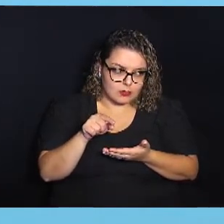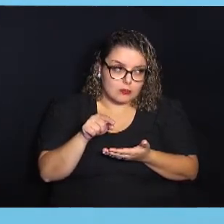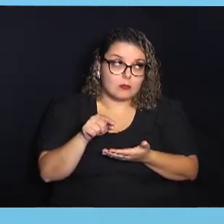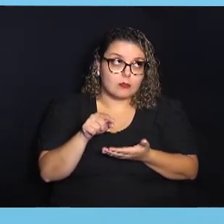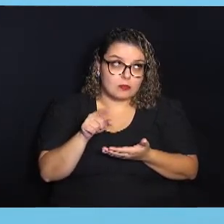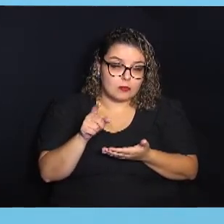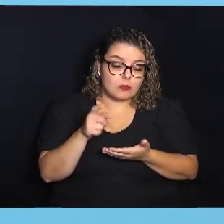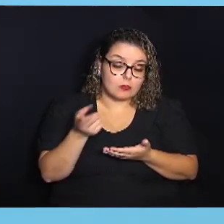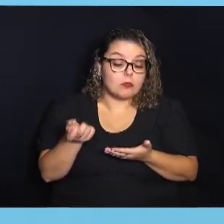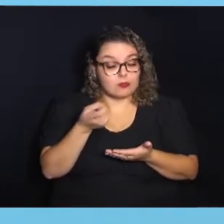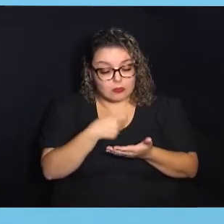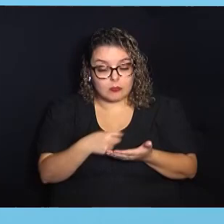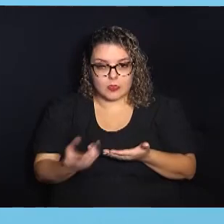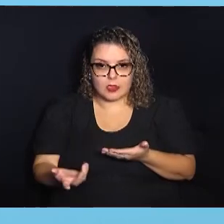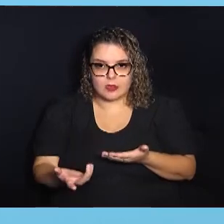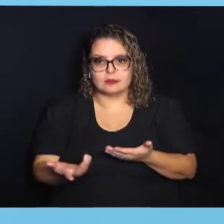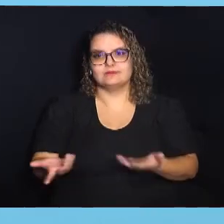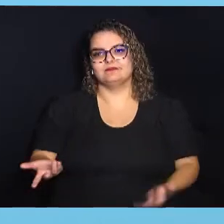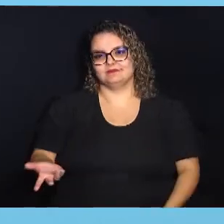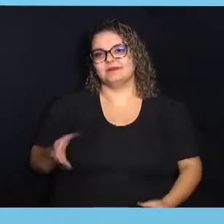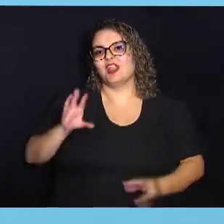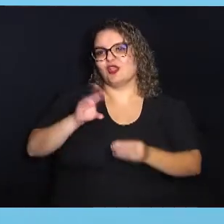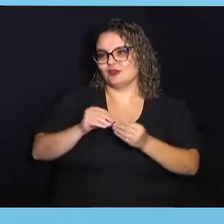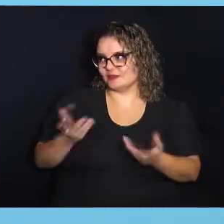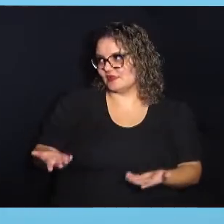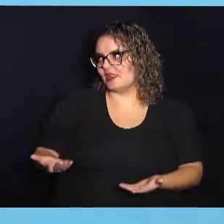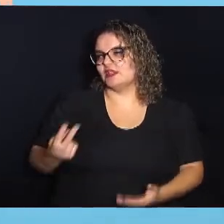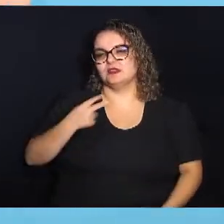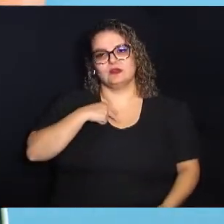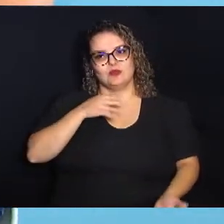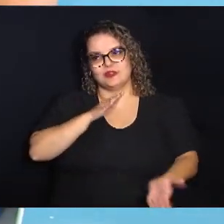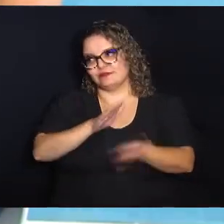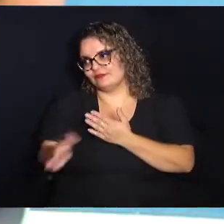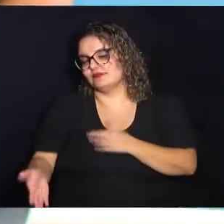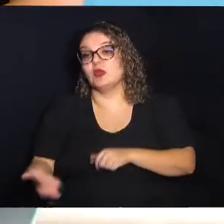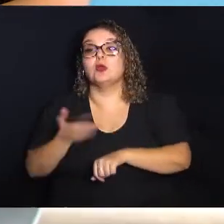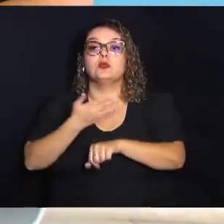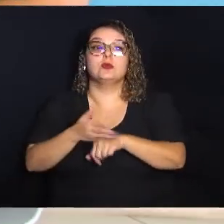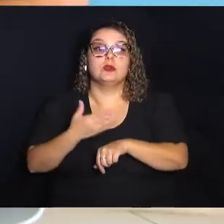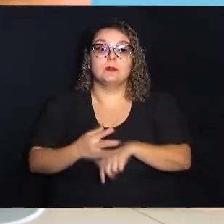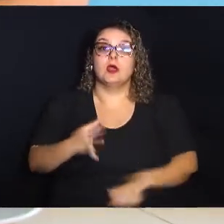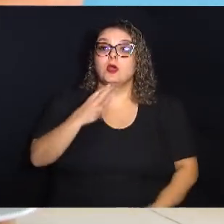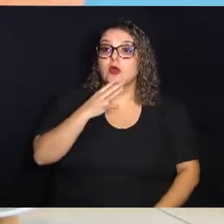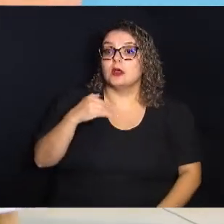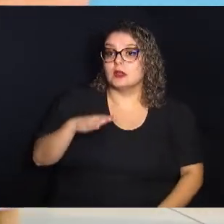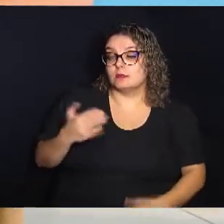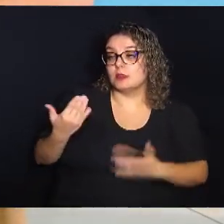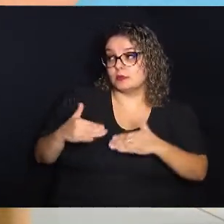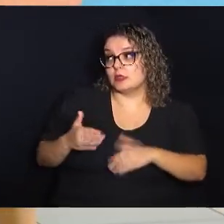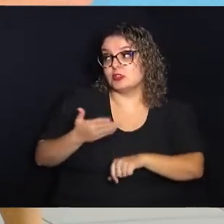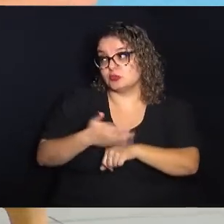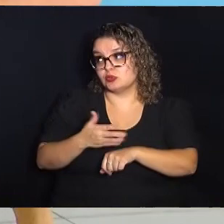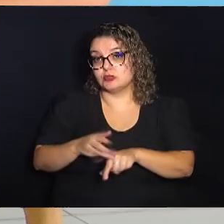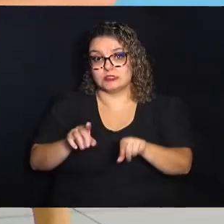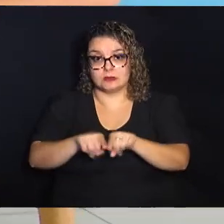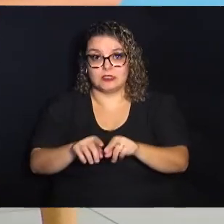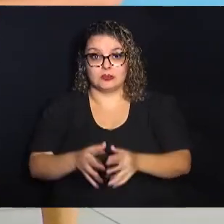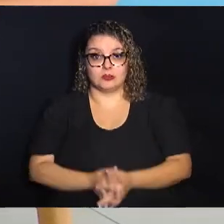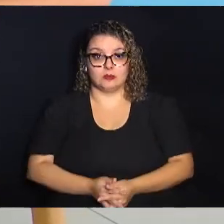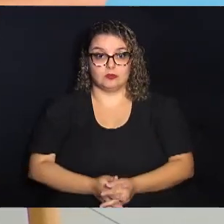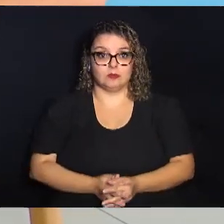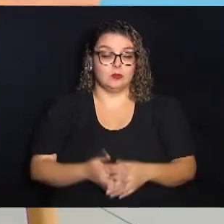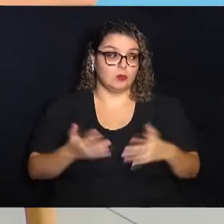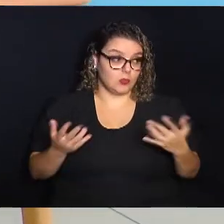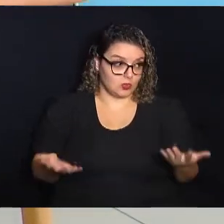isso não dá para fugir dos exercícios, porque é o que vai ter na prova, né, você conhece mais a prova a partir dos exercícios também. Bom, você